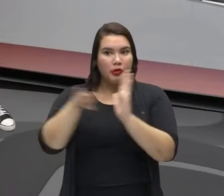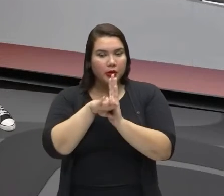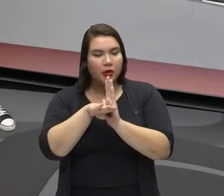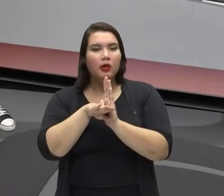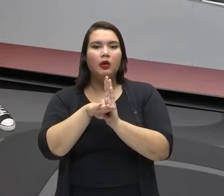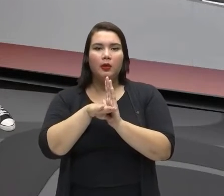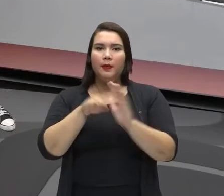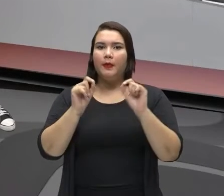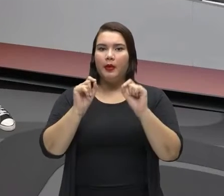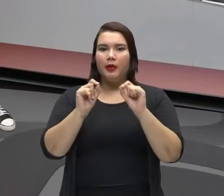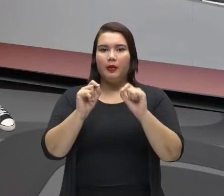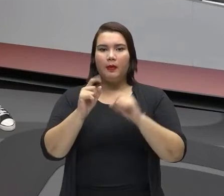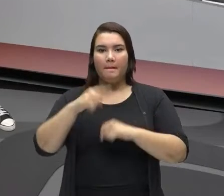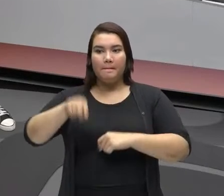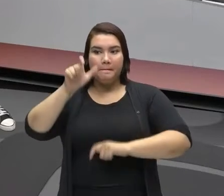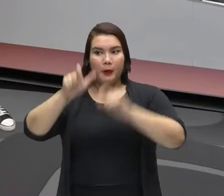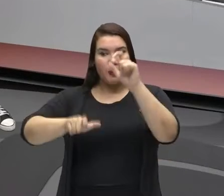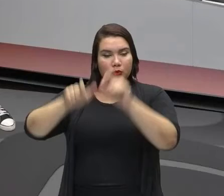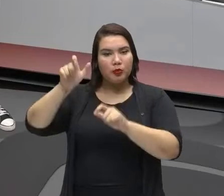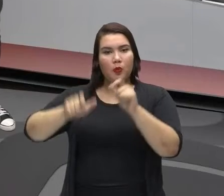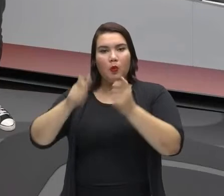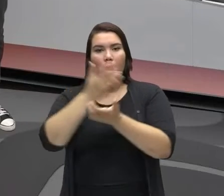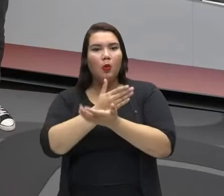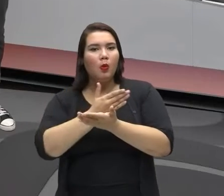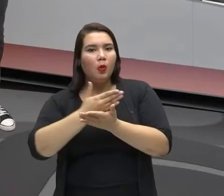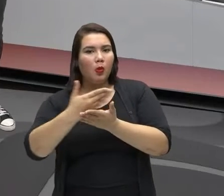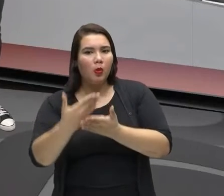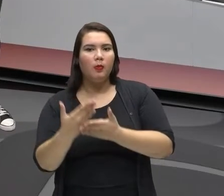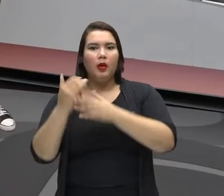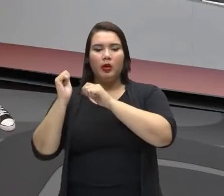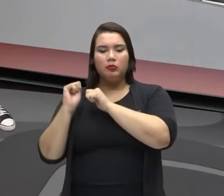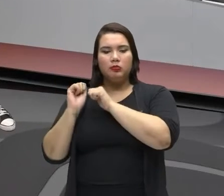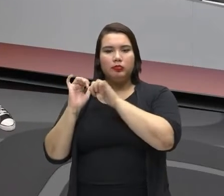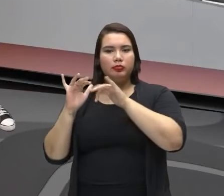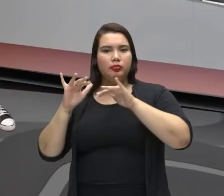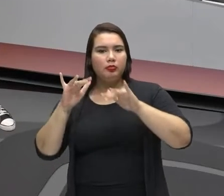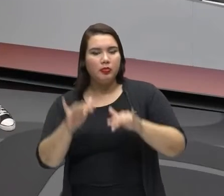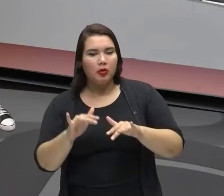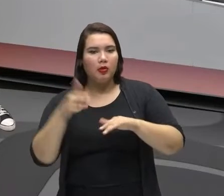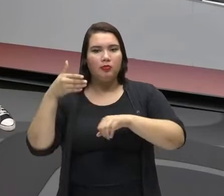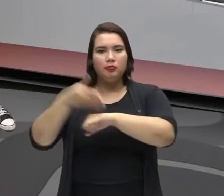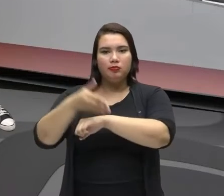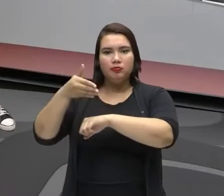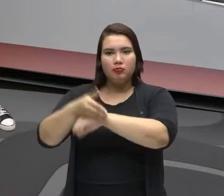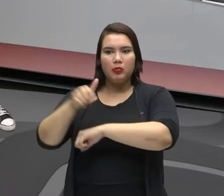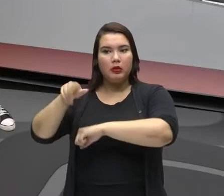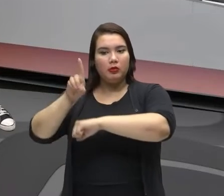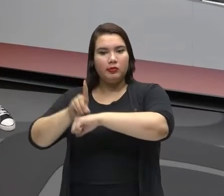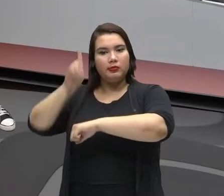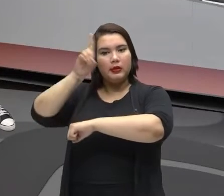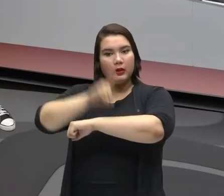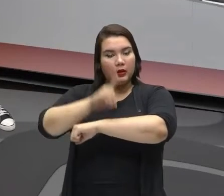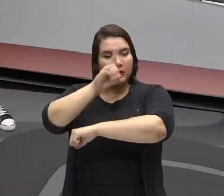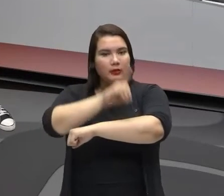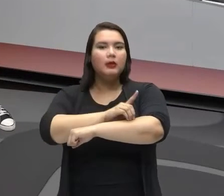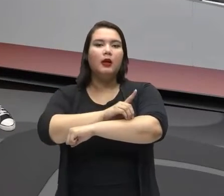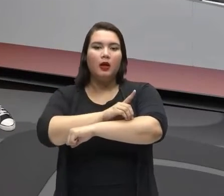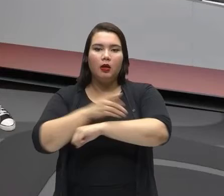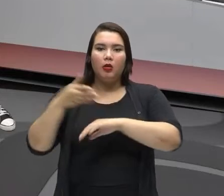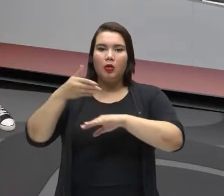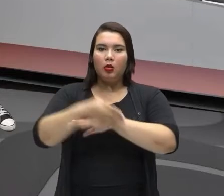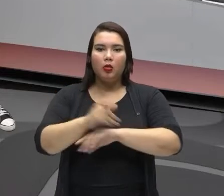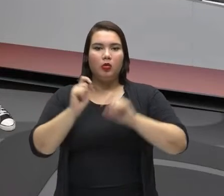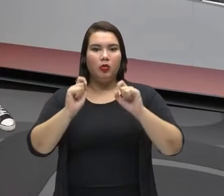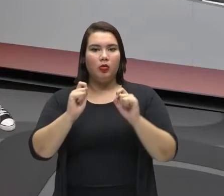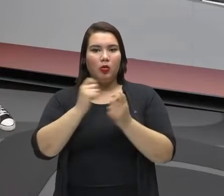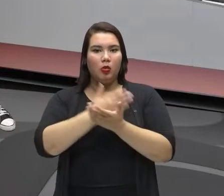dessas pessoas que começaram a circular pelo deserto do Saara com a introdução da